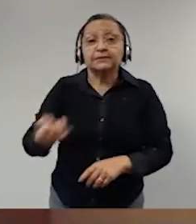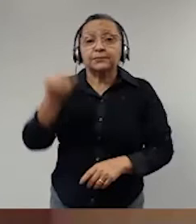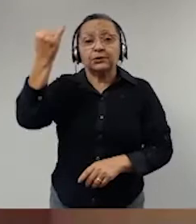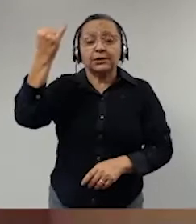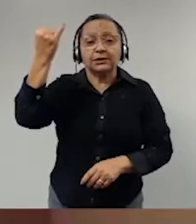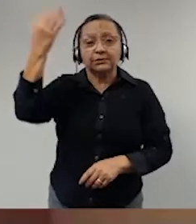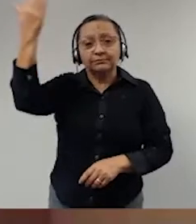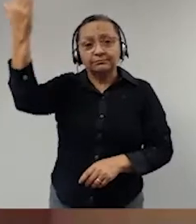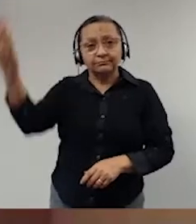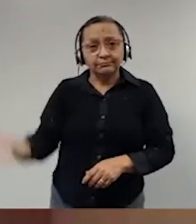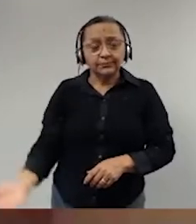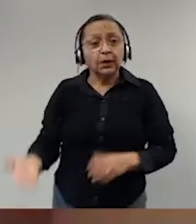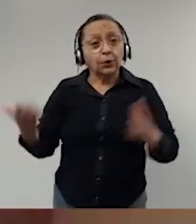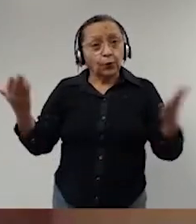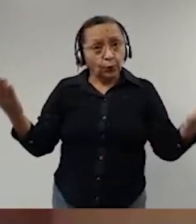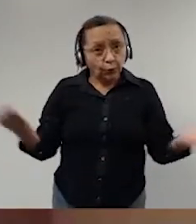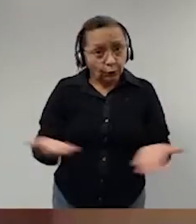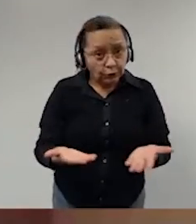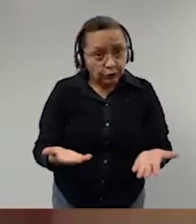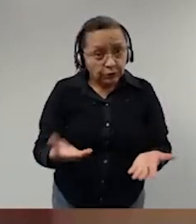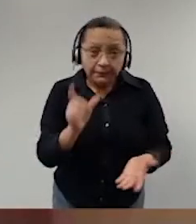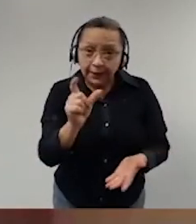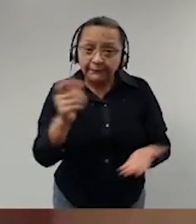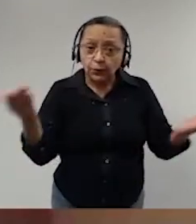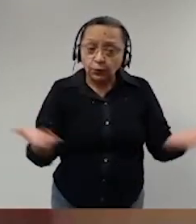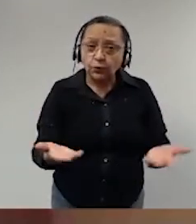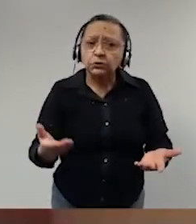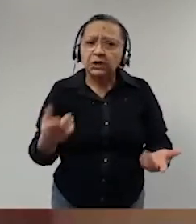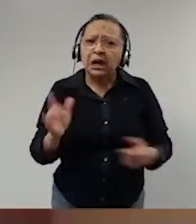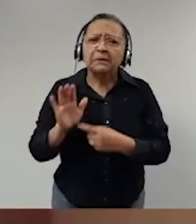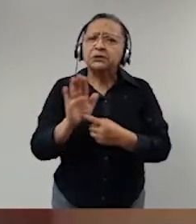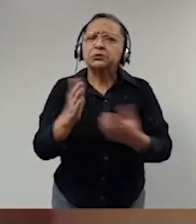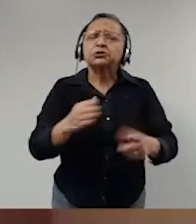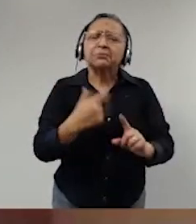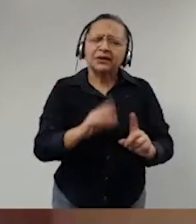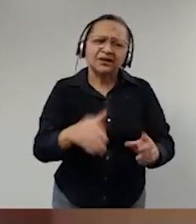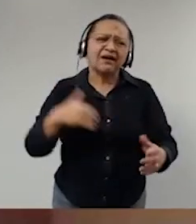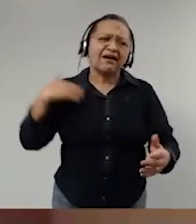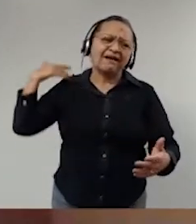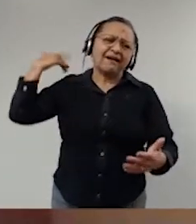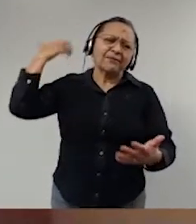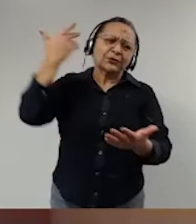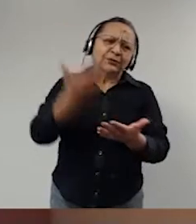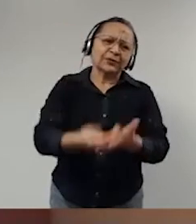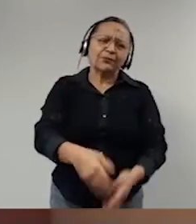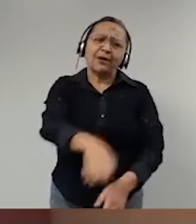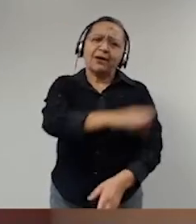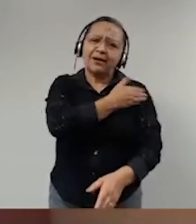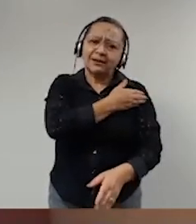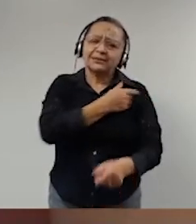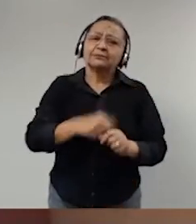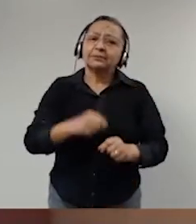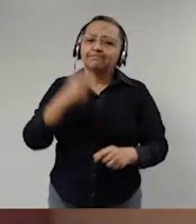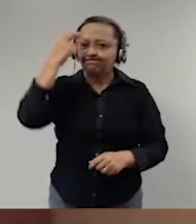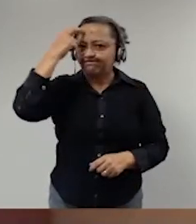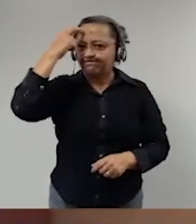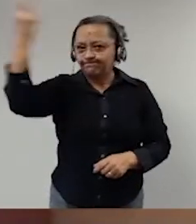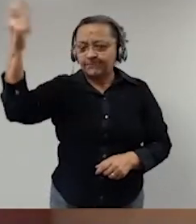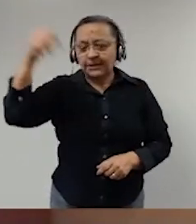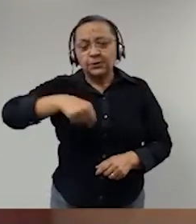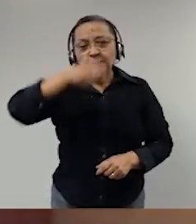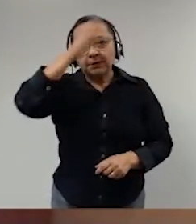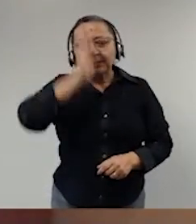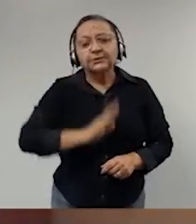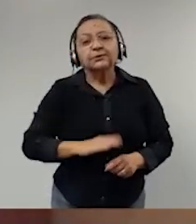importantes, hoje porque apareceu hoje, mas há muito tempo já vem sendo um dos grandes intelectuais do Brasil, uma das grandes vozes do Brasil